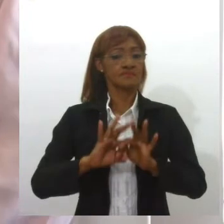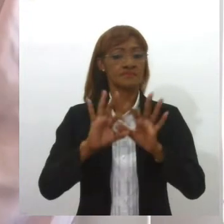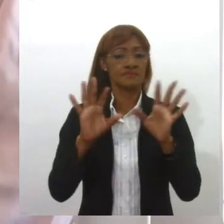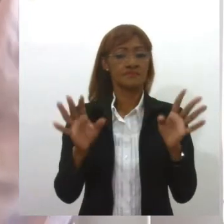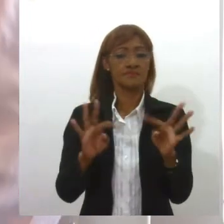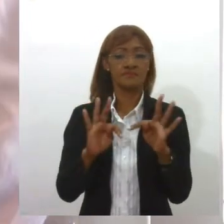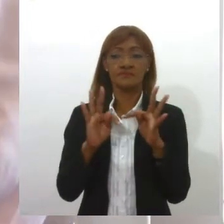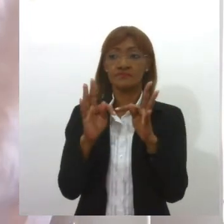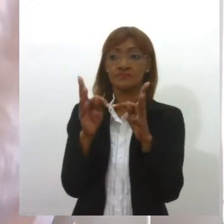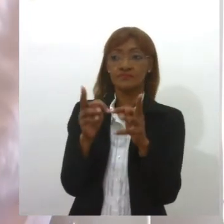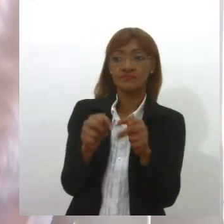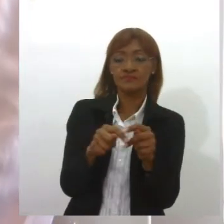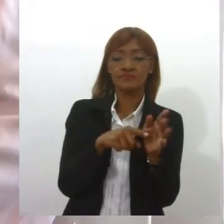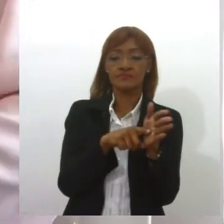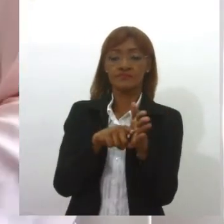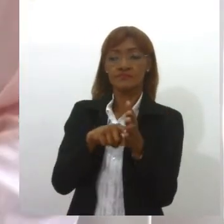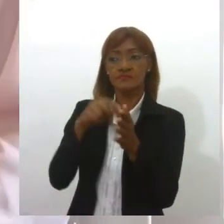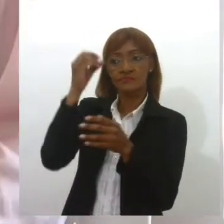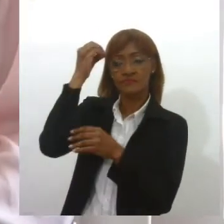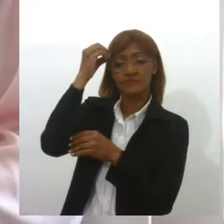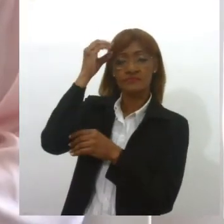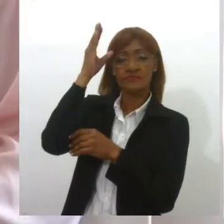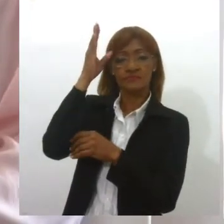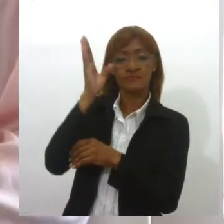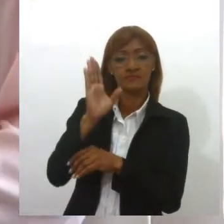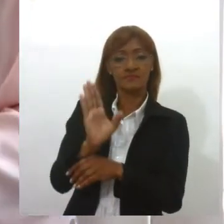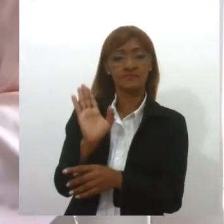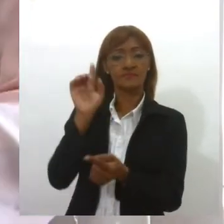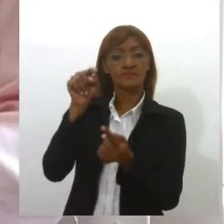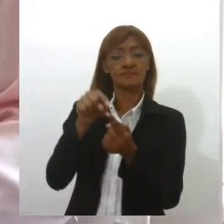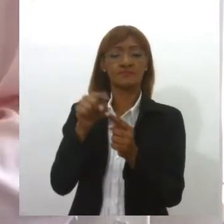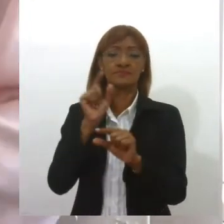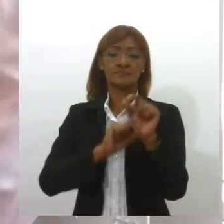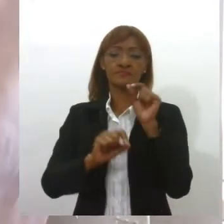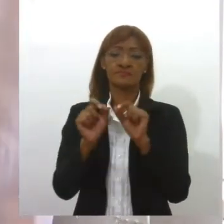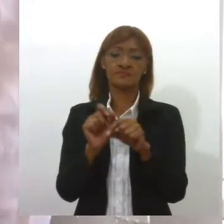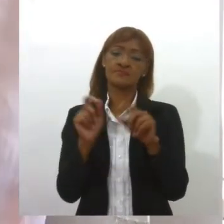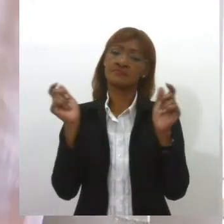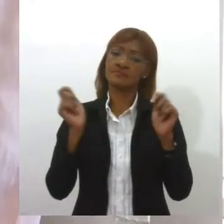de conhecimento, e a ideia é que os resultados dessas pesquisas possam